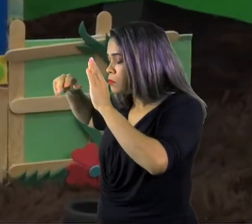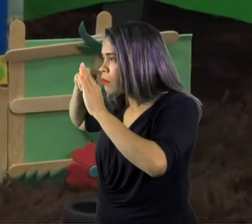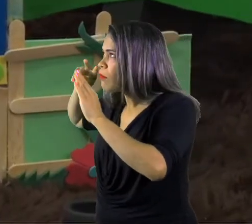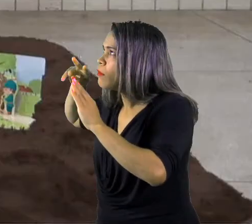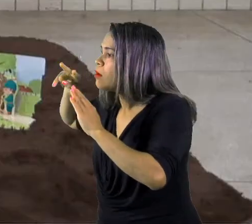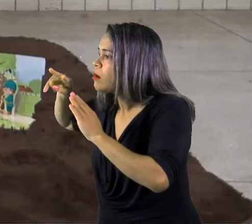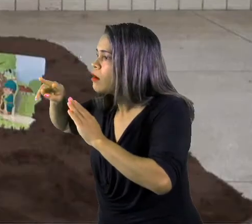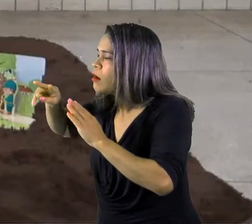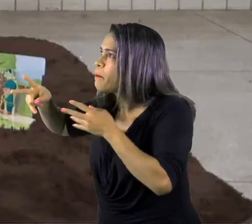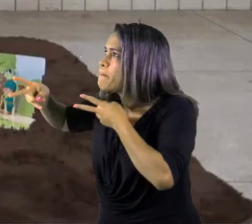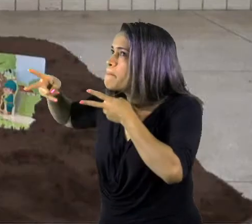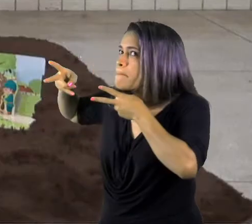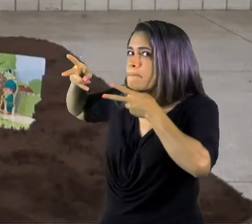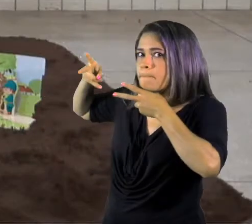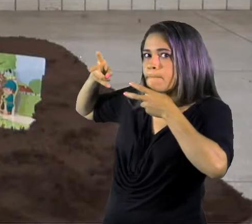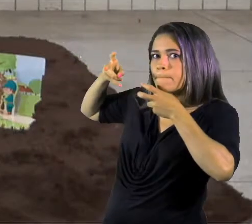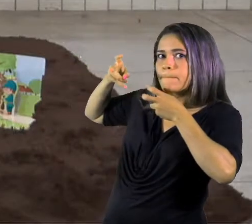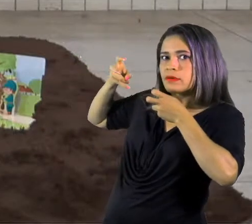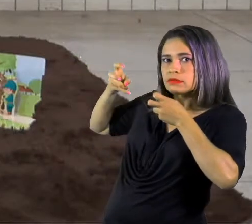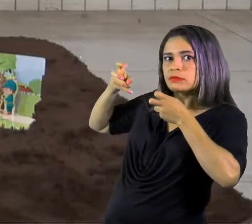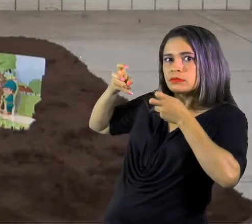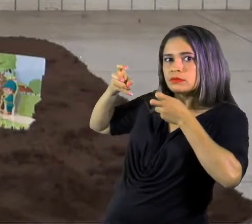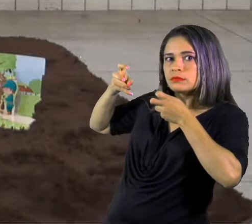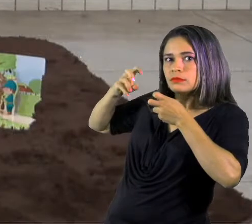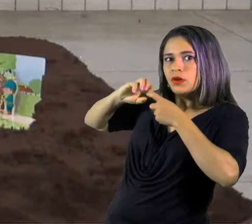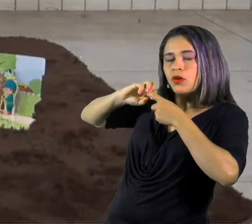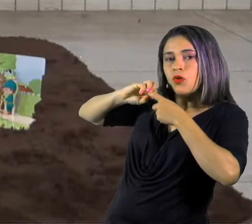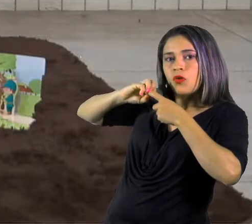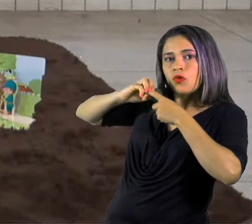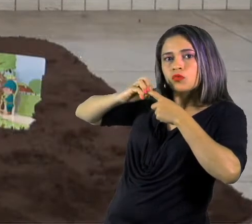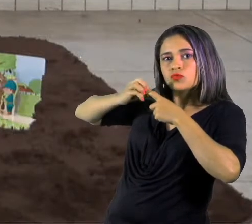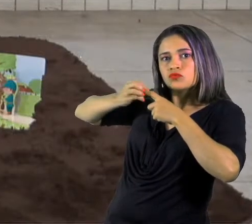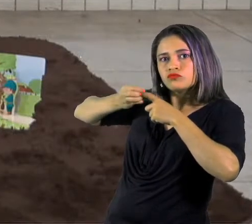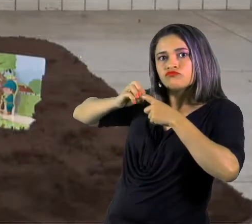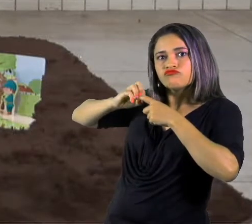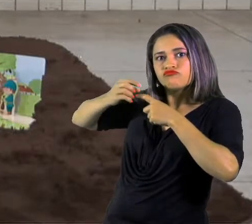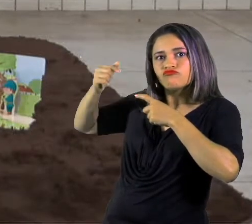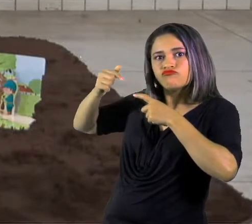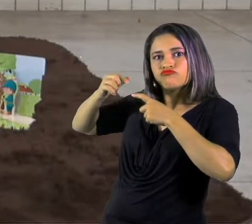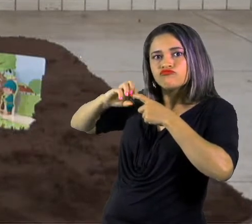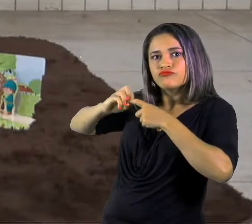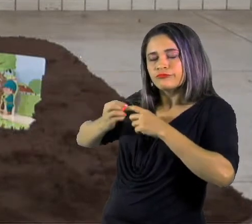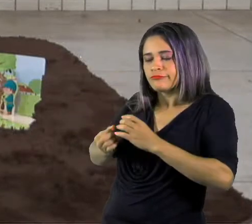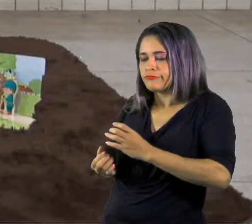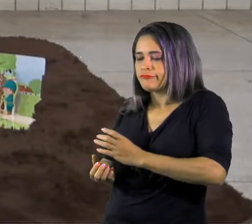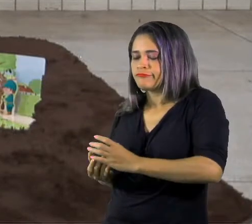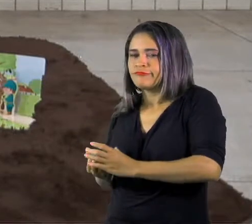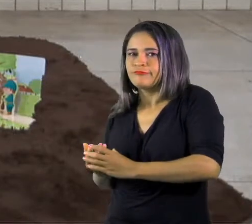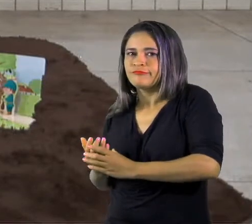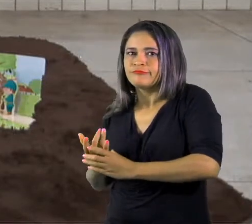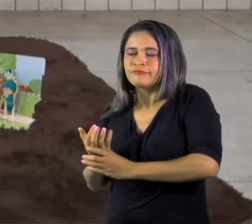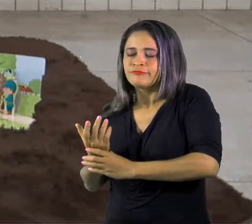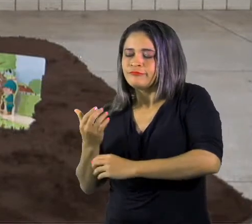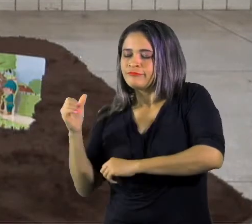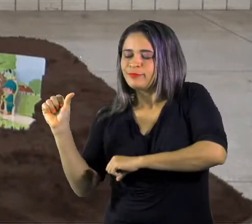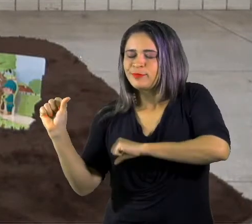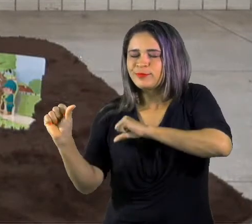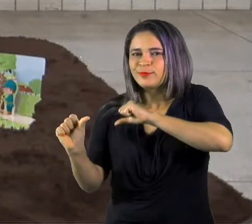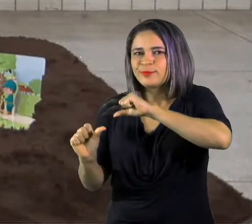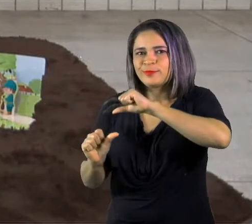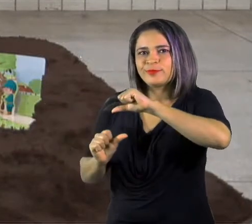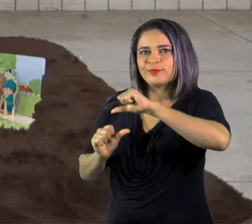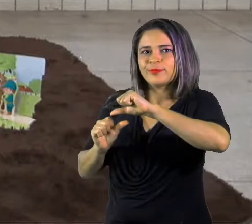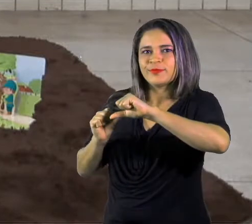ele percebeu que as sementinhas de feijão tinham crescido e se transformado